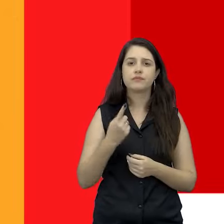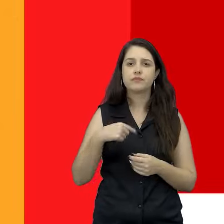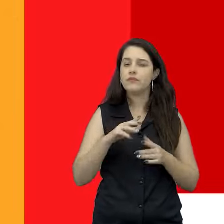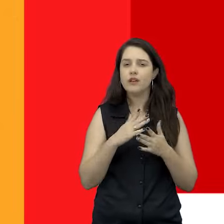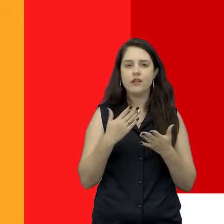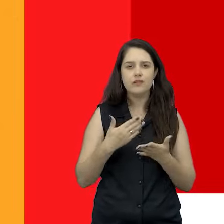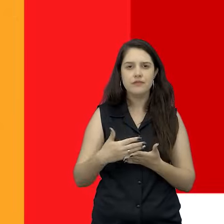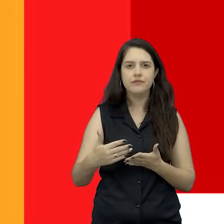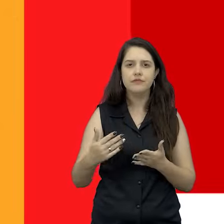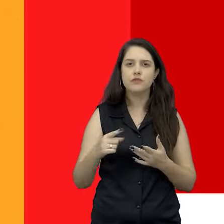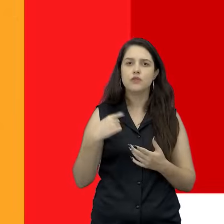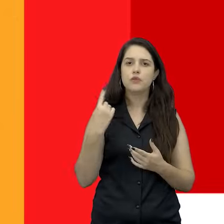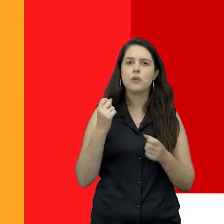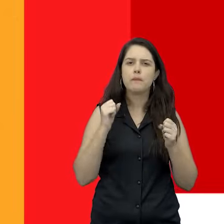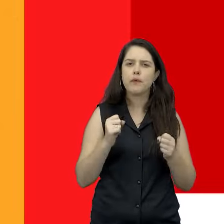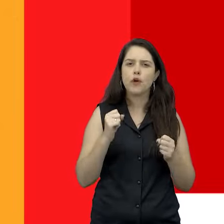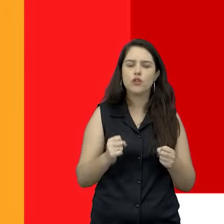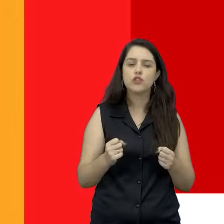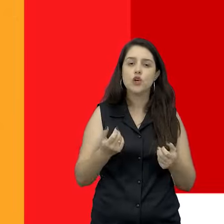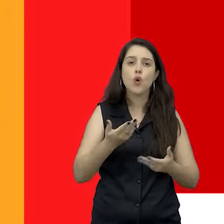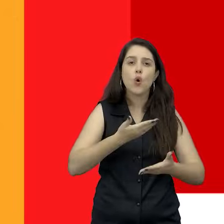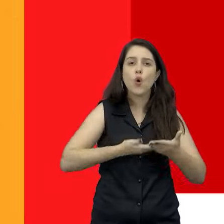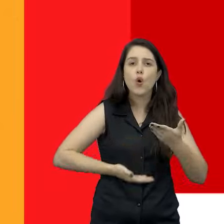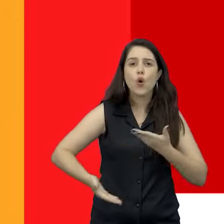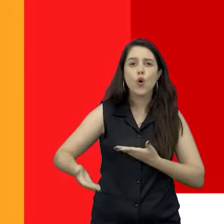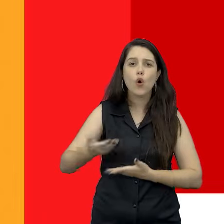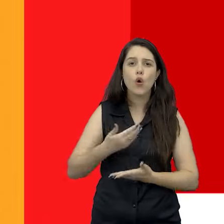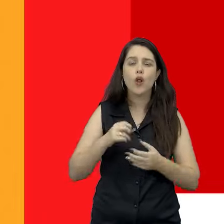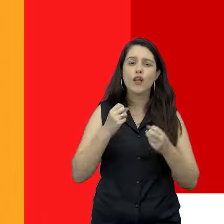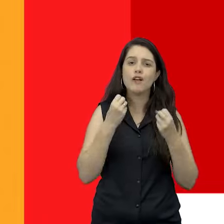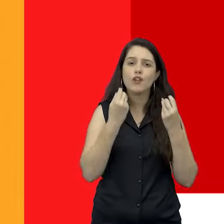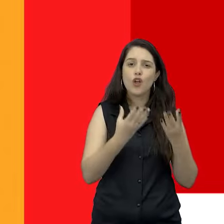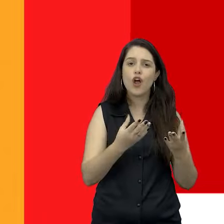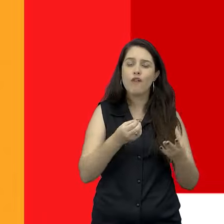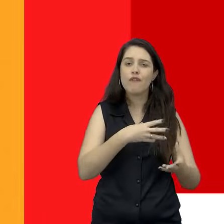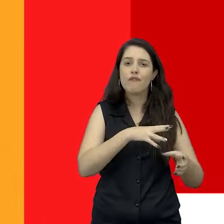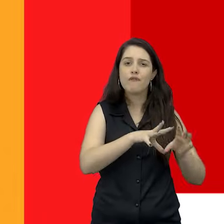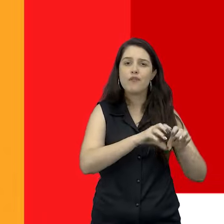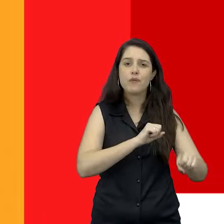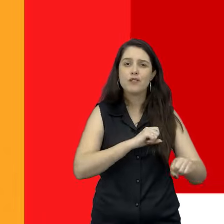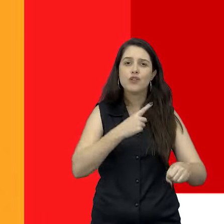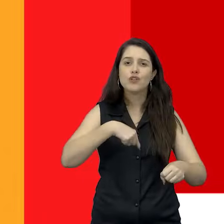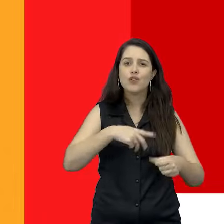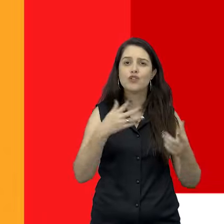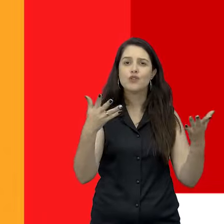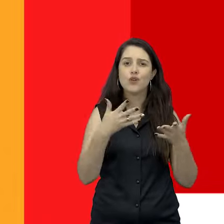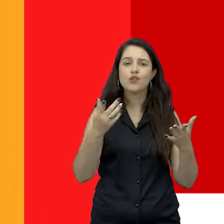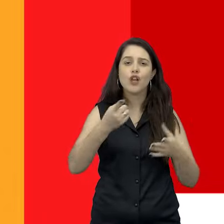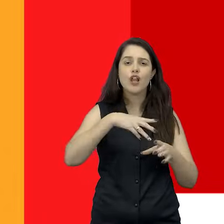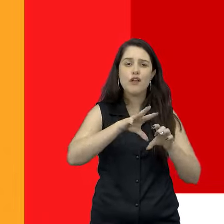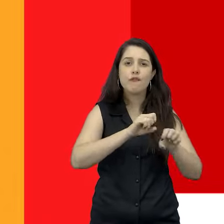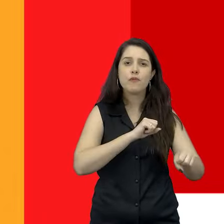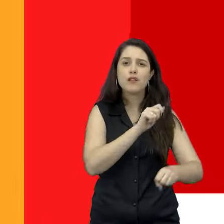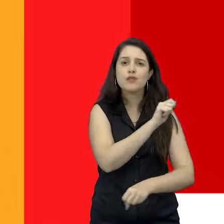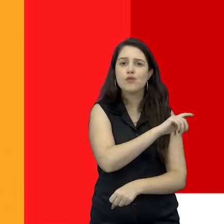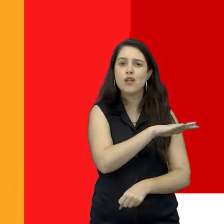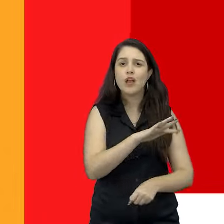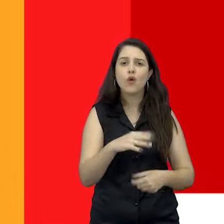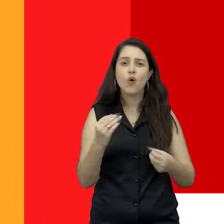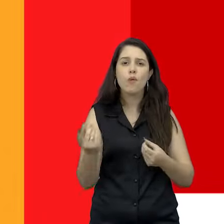enfim, como que isso pode contribuir para a nossa formação de hoje, para a formação dos nossos alunos como leitor